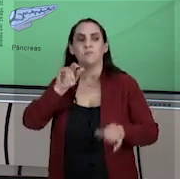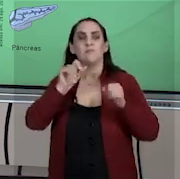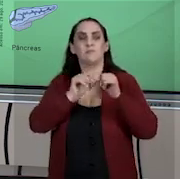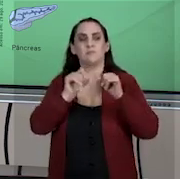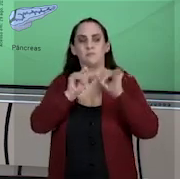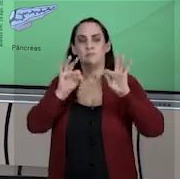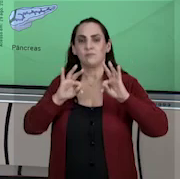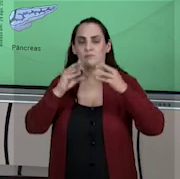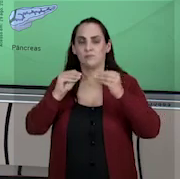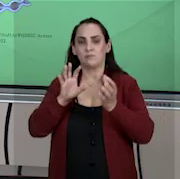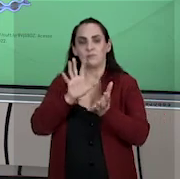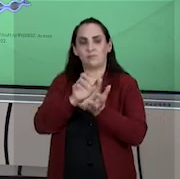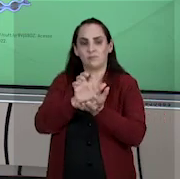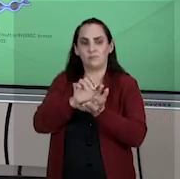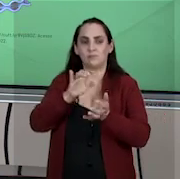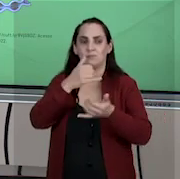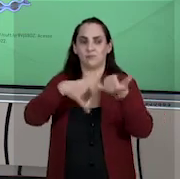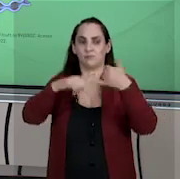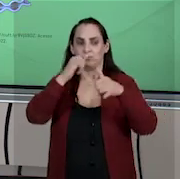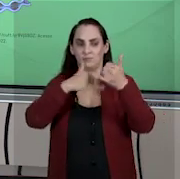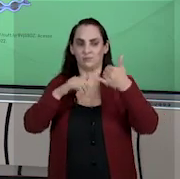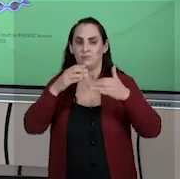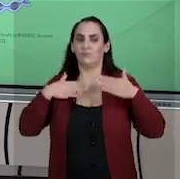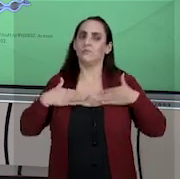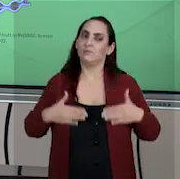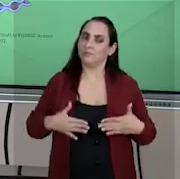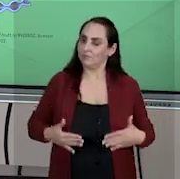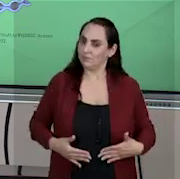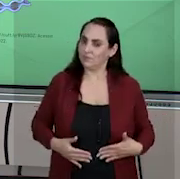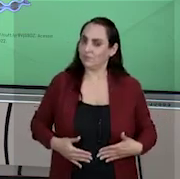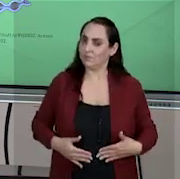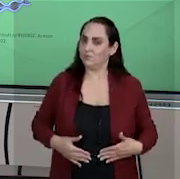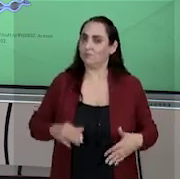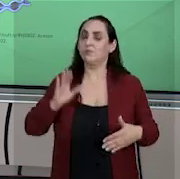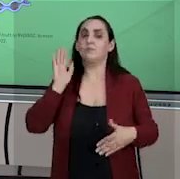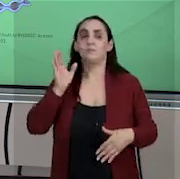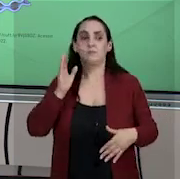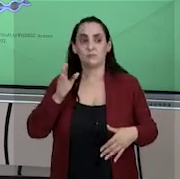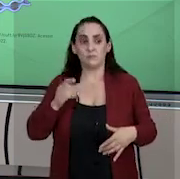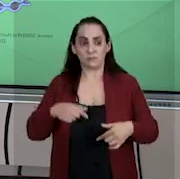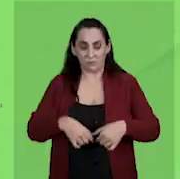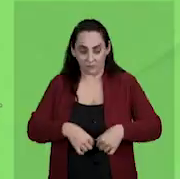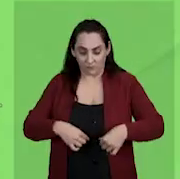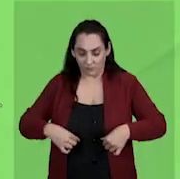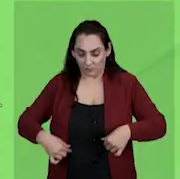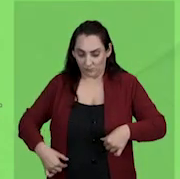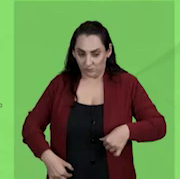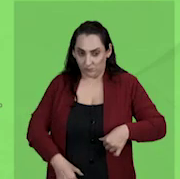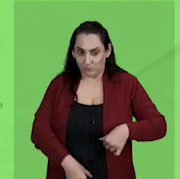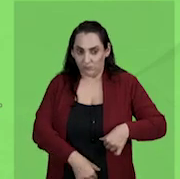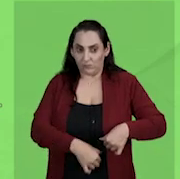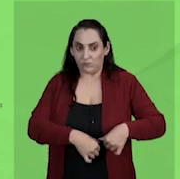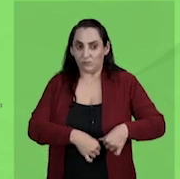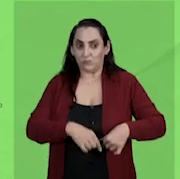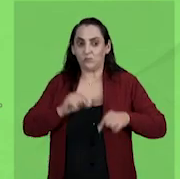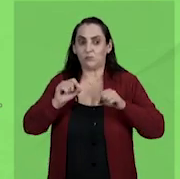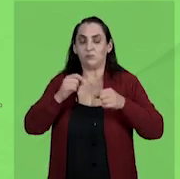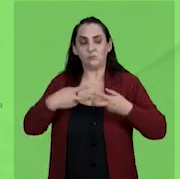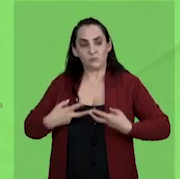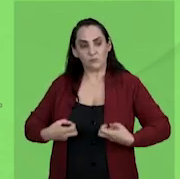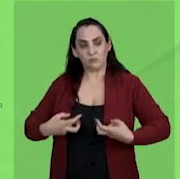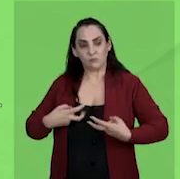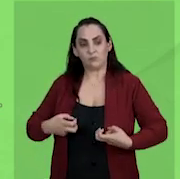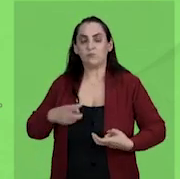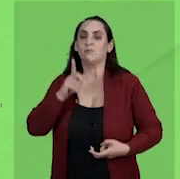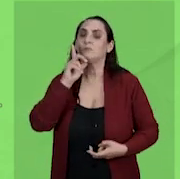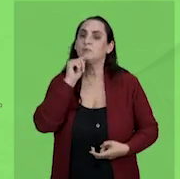digestão das gorduras no nosso corpo. E lá no intestino grosso vai ocorrer a absorção dos alimentos, né, da água,